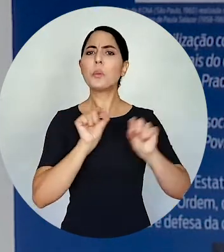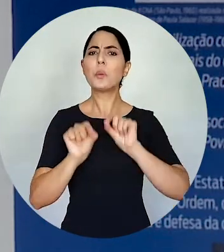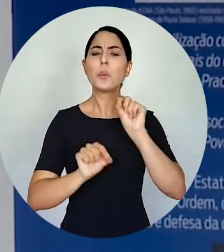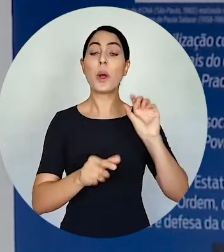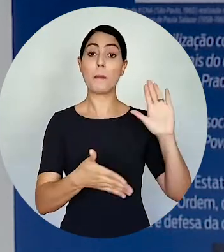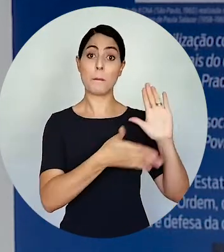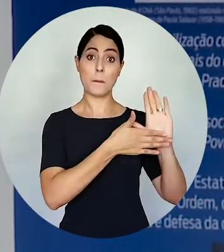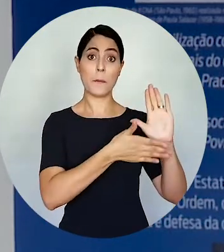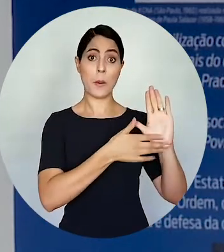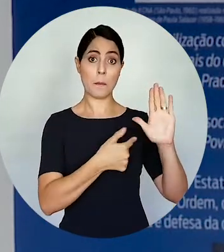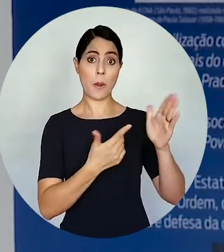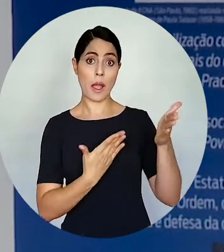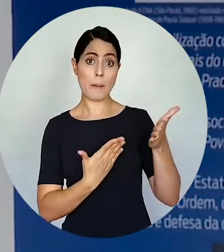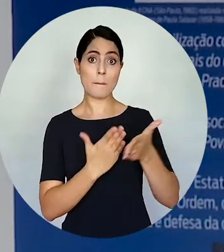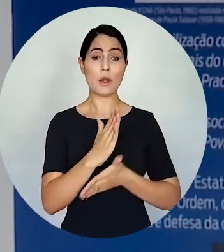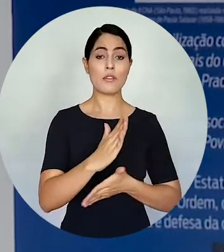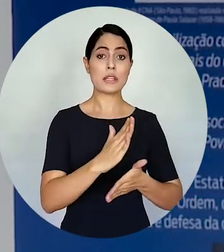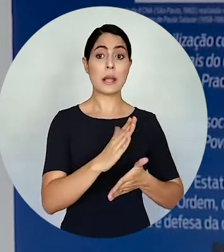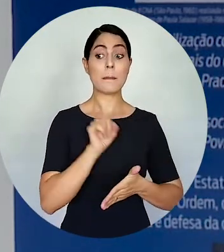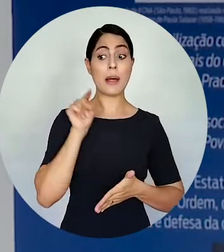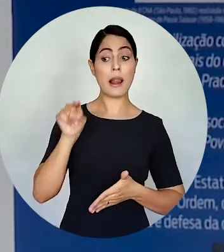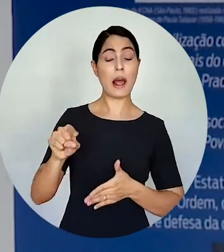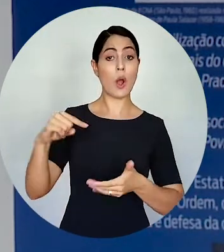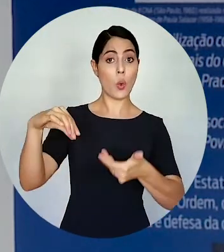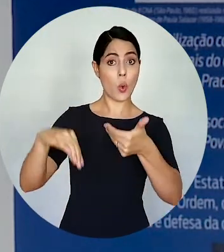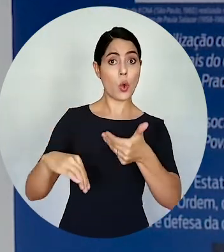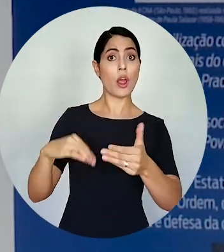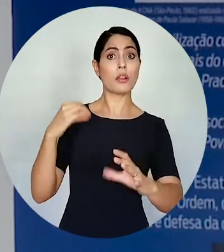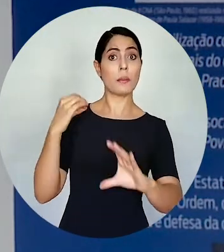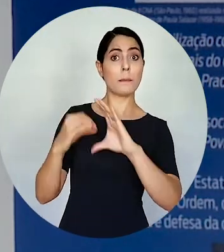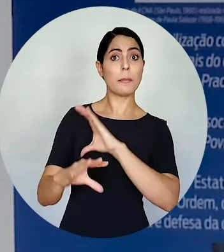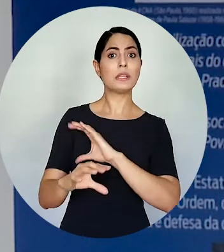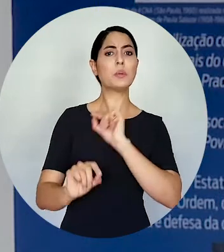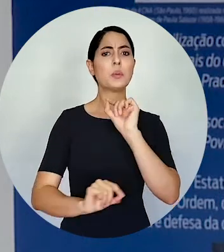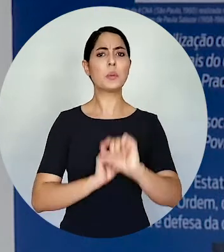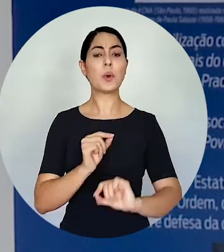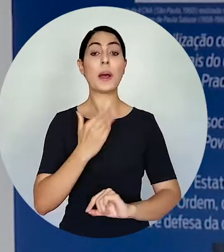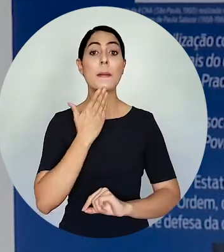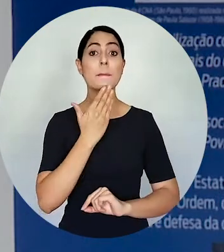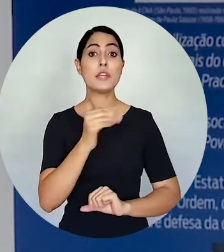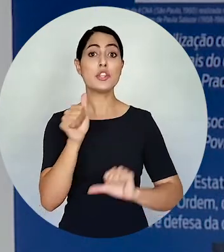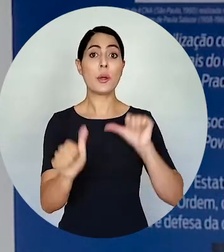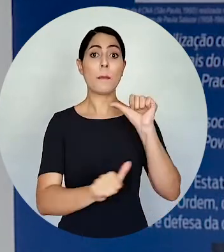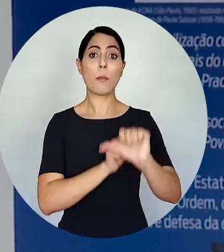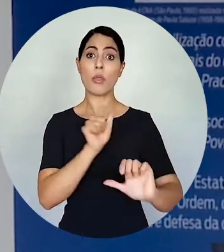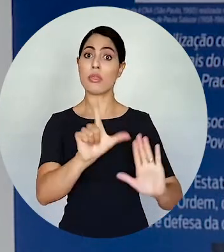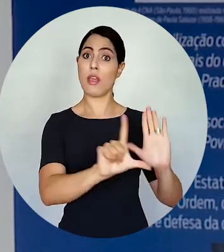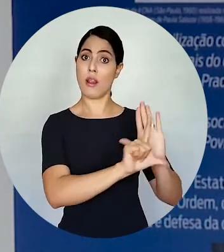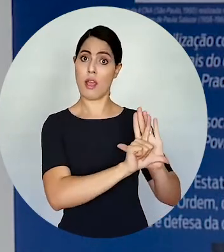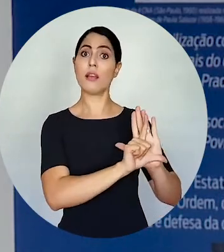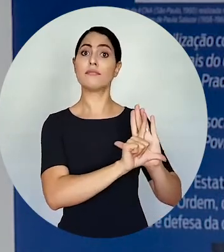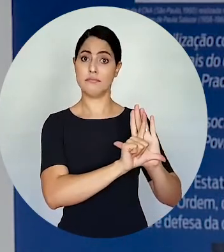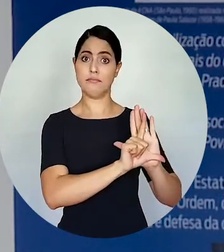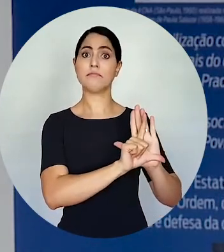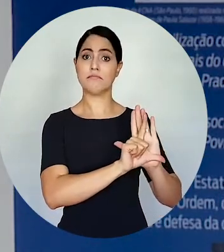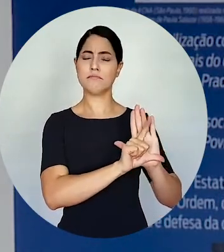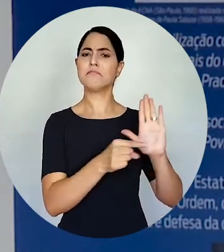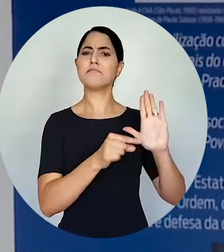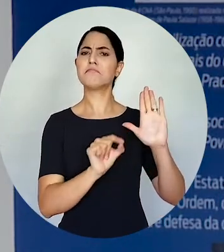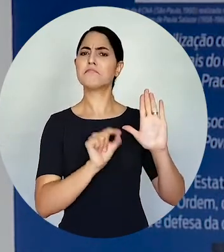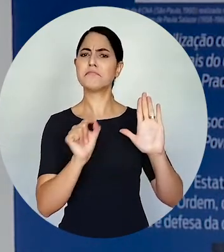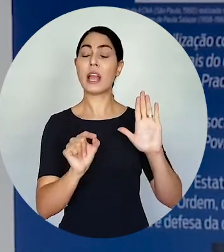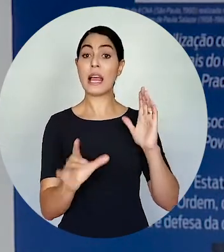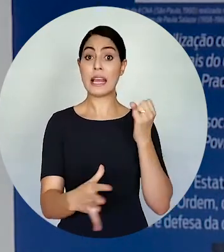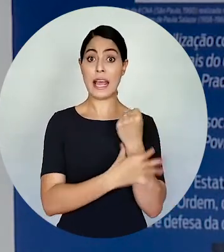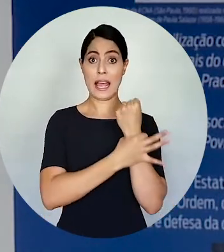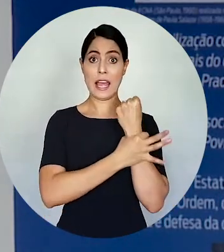da proposta para que seja levada ao Congresso Nacional uma proposição de alteração legislativa para garantir